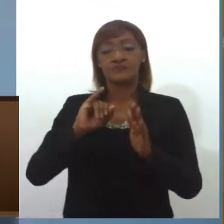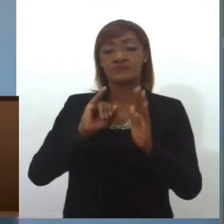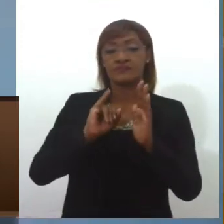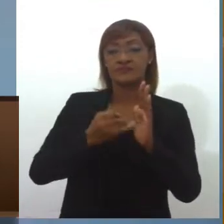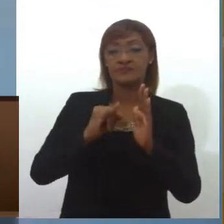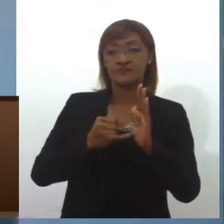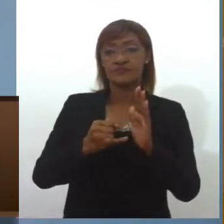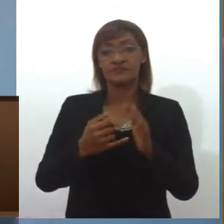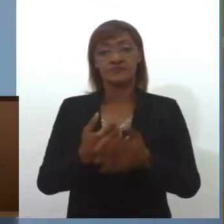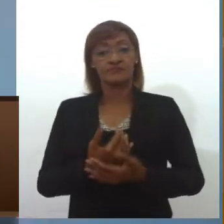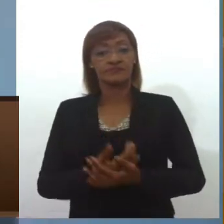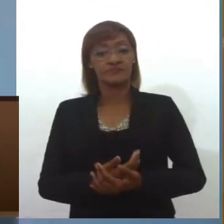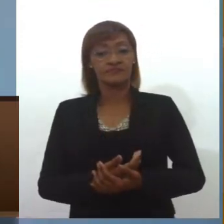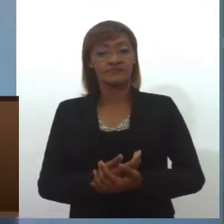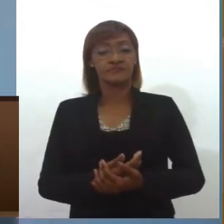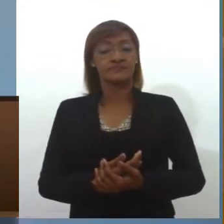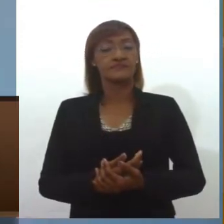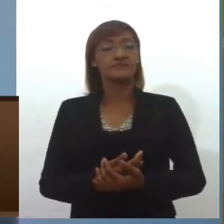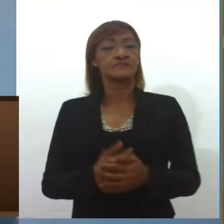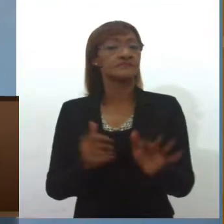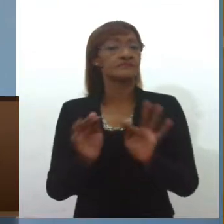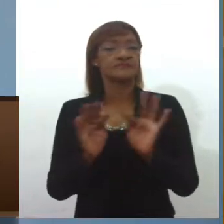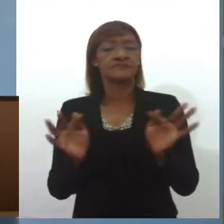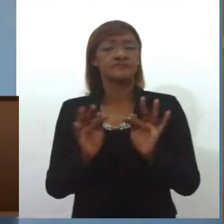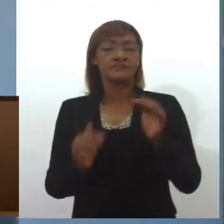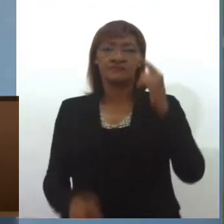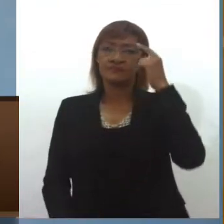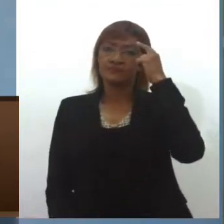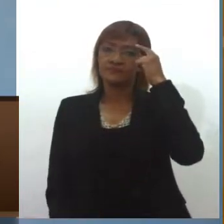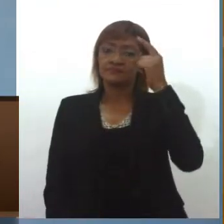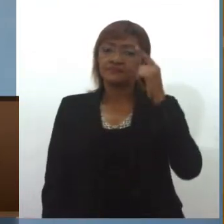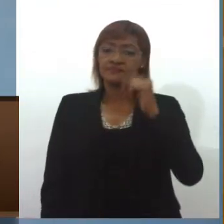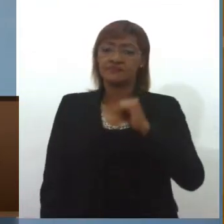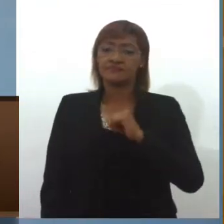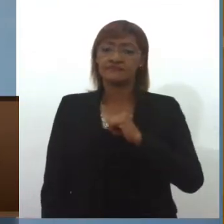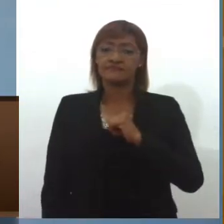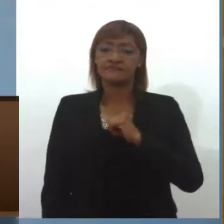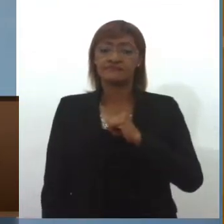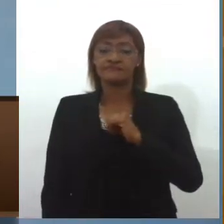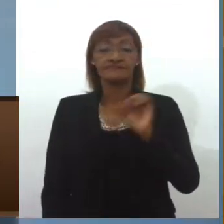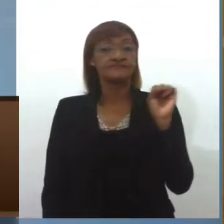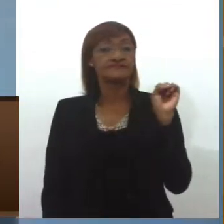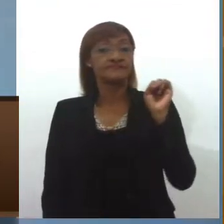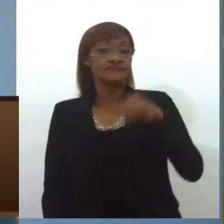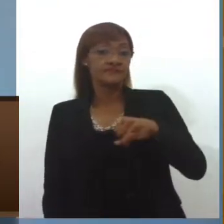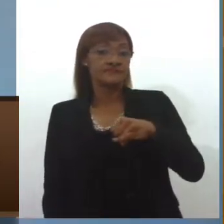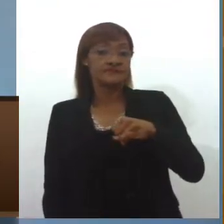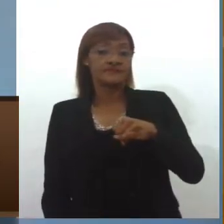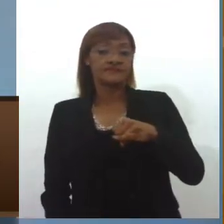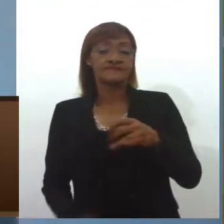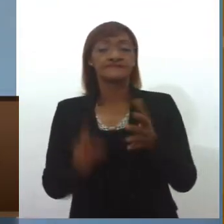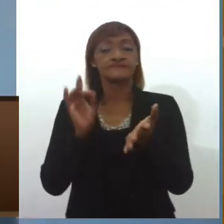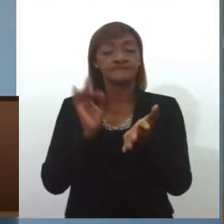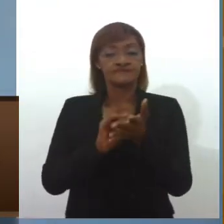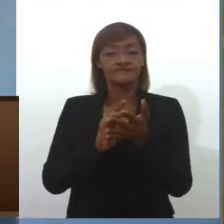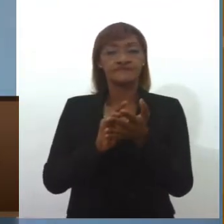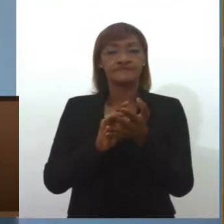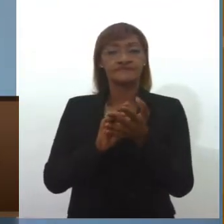abaixo. A ideia é muito simples, proposta pela teoria econômica. Se a taxa de juros